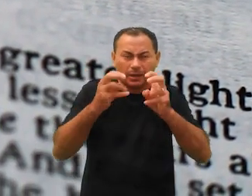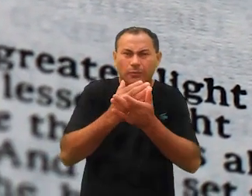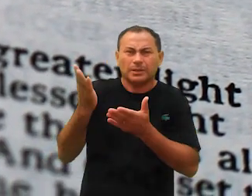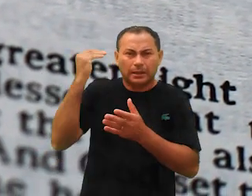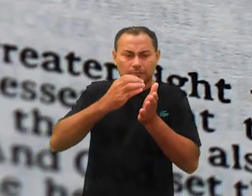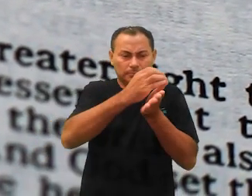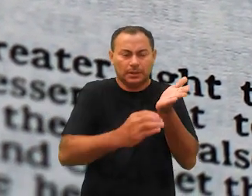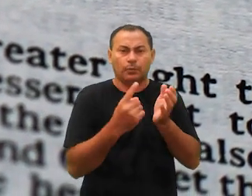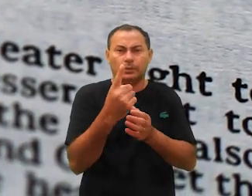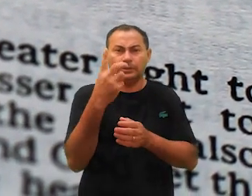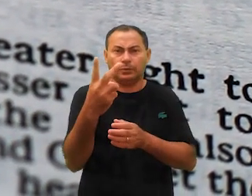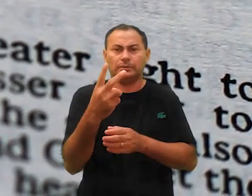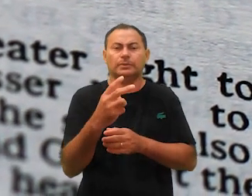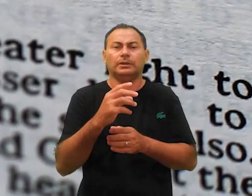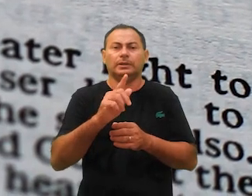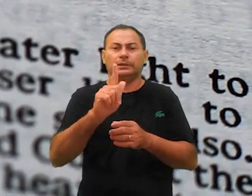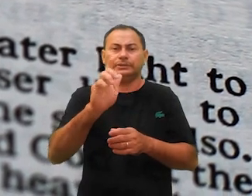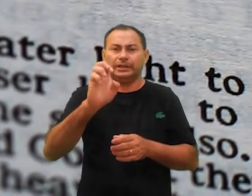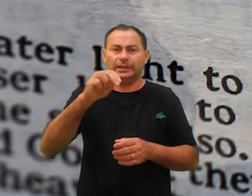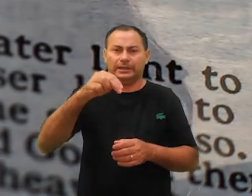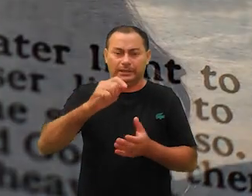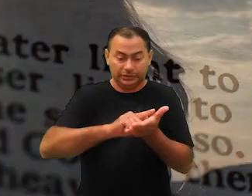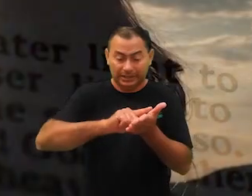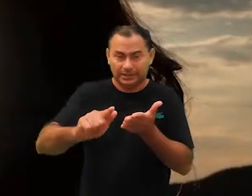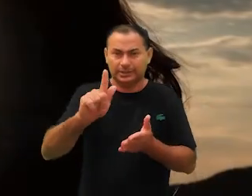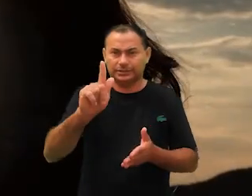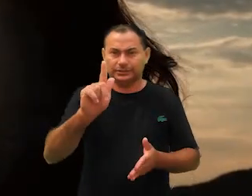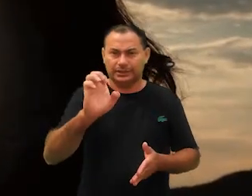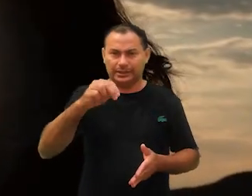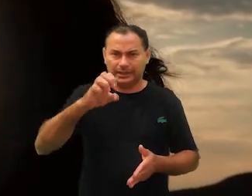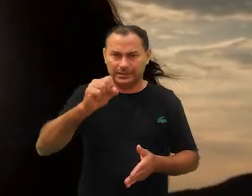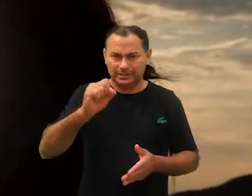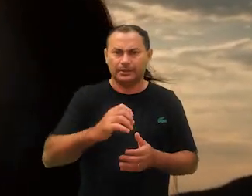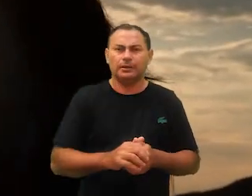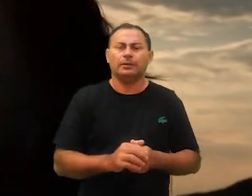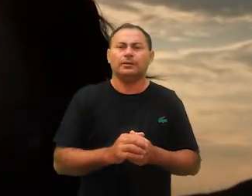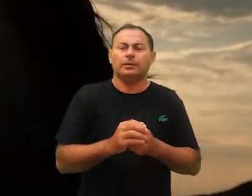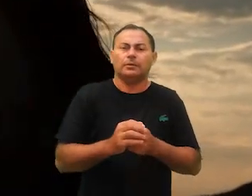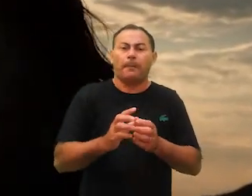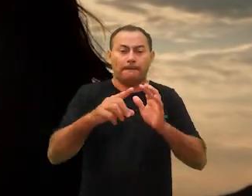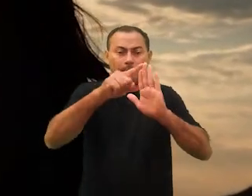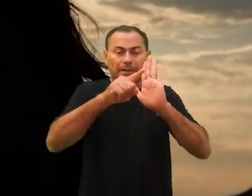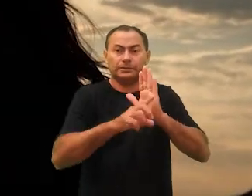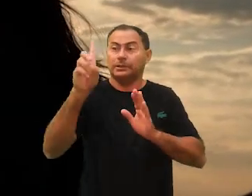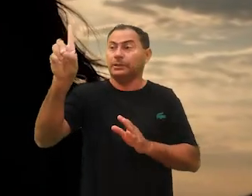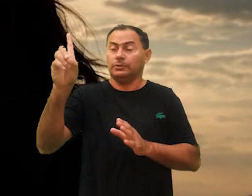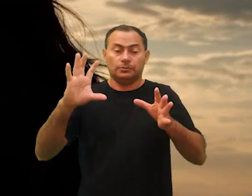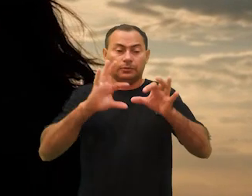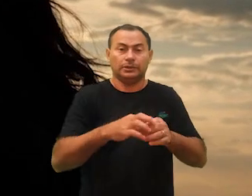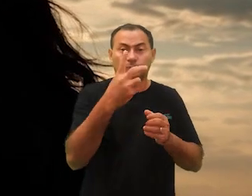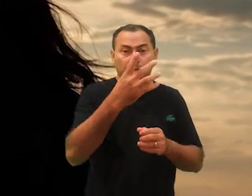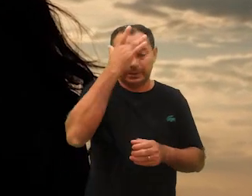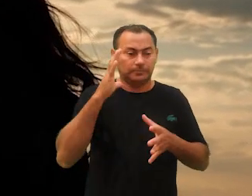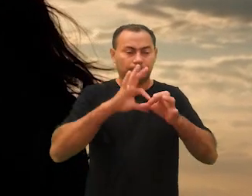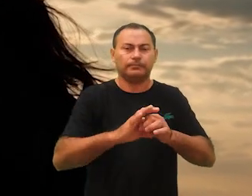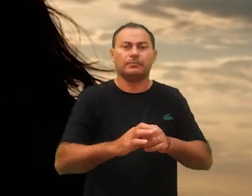assunto começou lá nos capítulos 1 e 2 de Gênesis. No início, o plano de Deus era unir duas pessoas e o